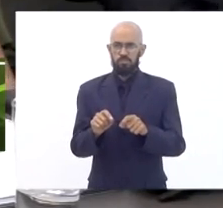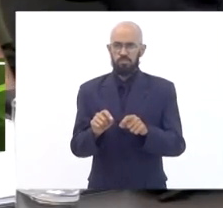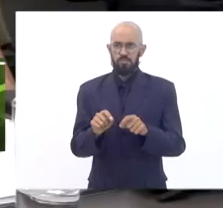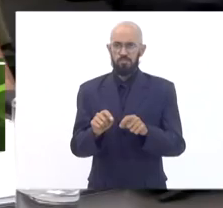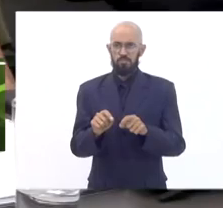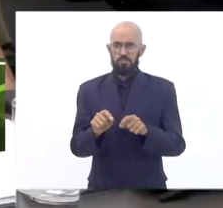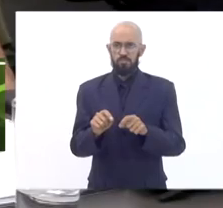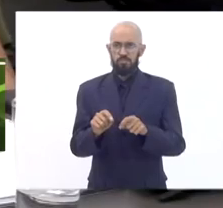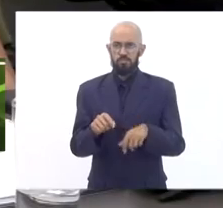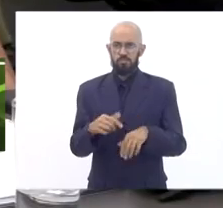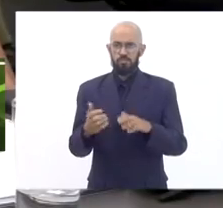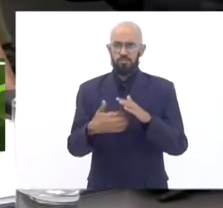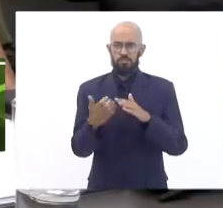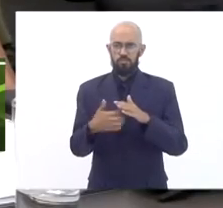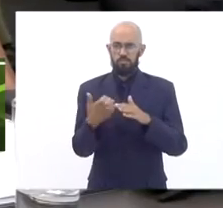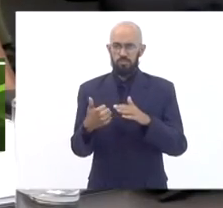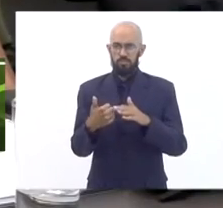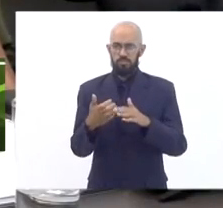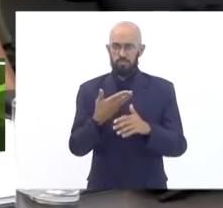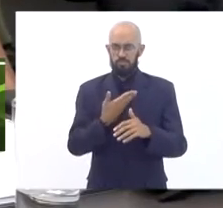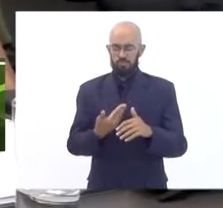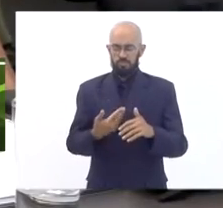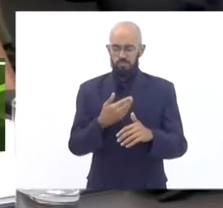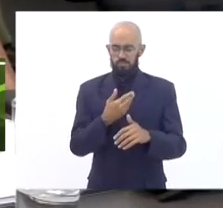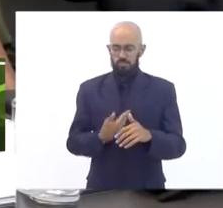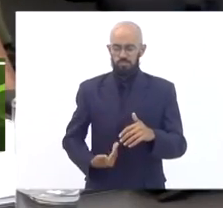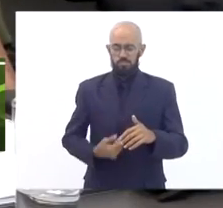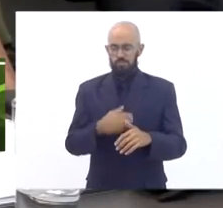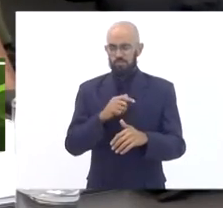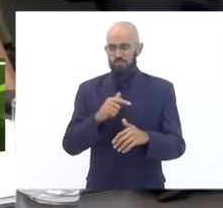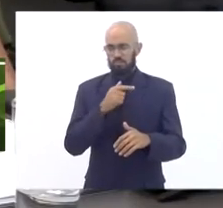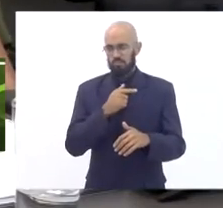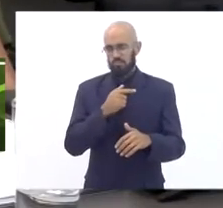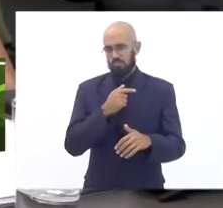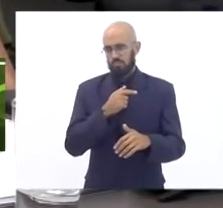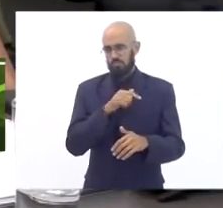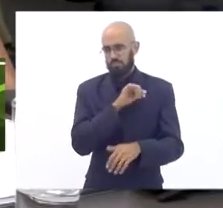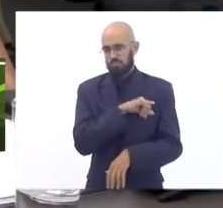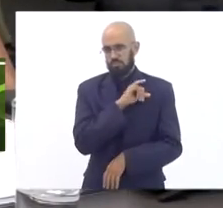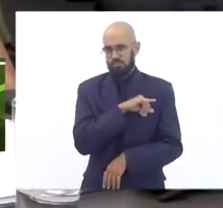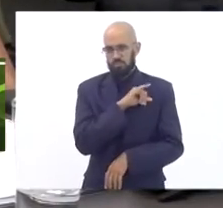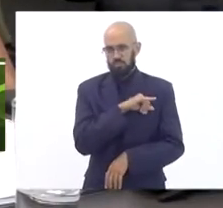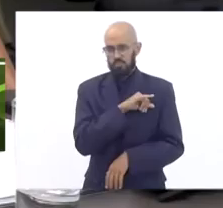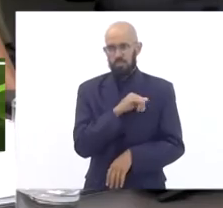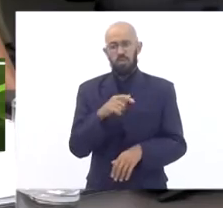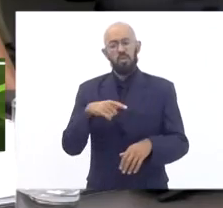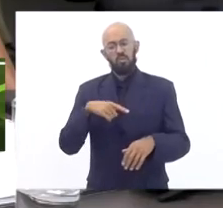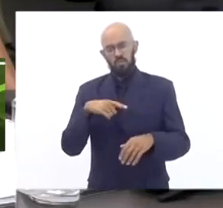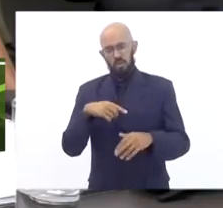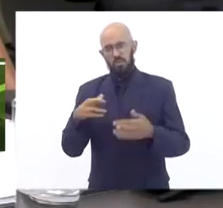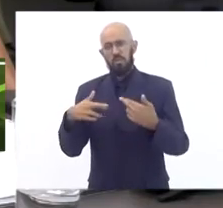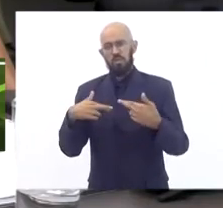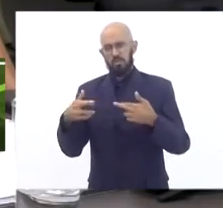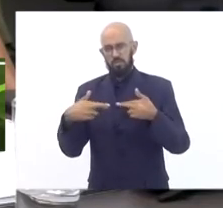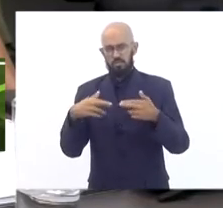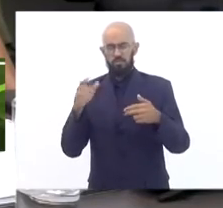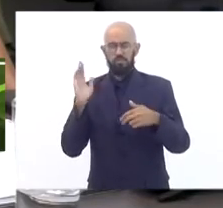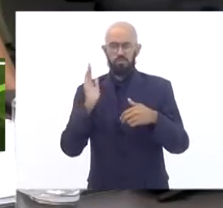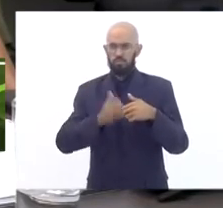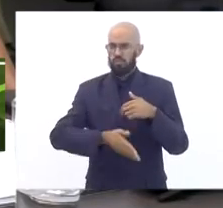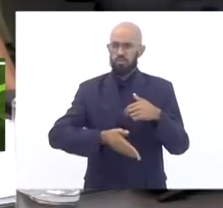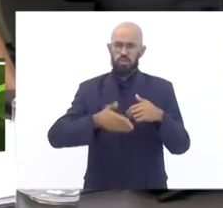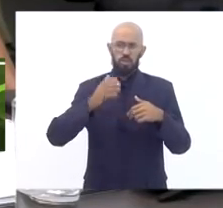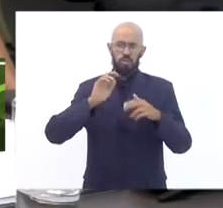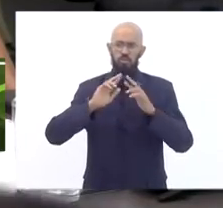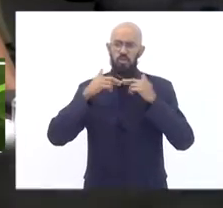Rio de Janeiro o melhor transporte. Eu não vejo, obviamente, eu tenho me relacionado diretamente com a Supervia, reuniões de vários outros